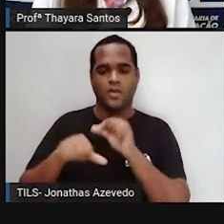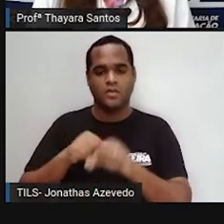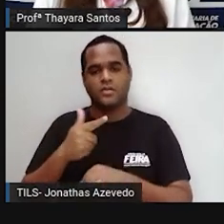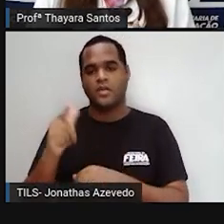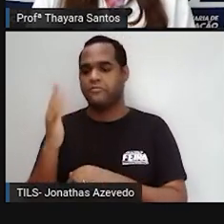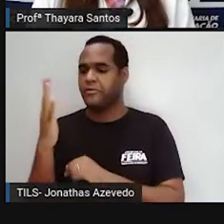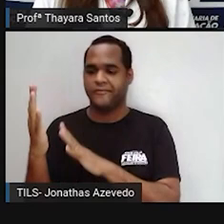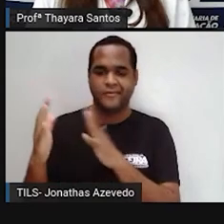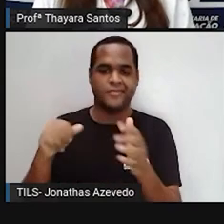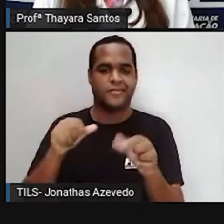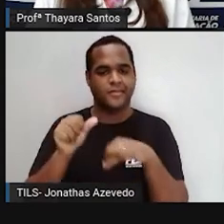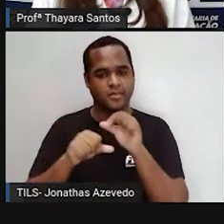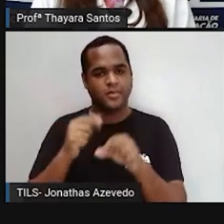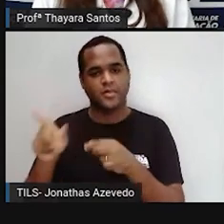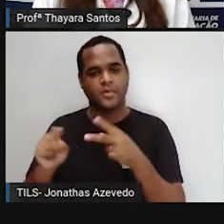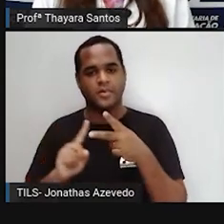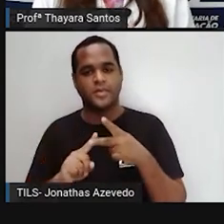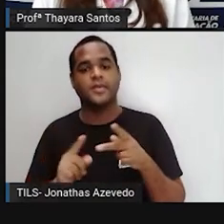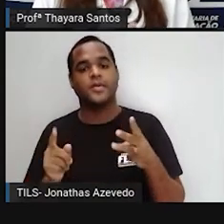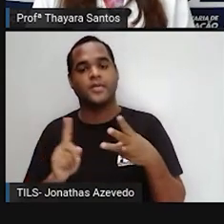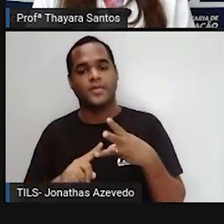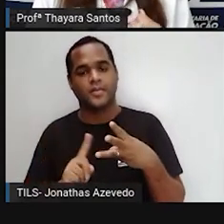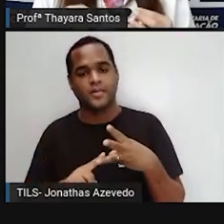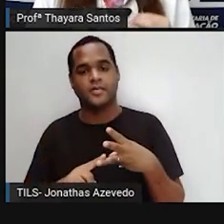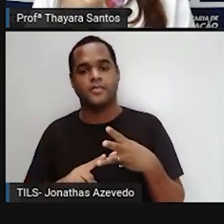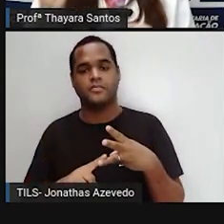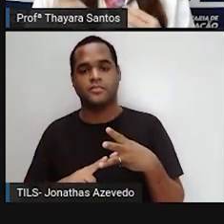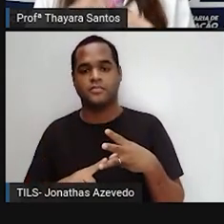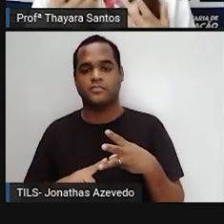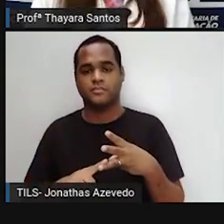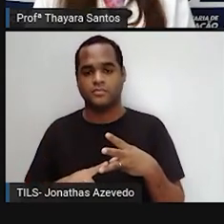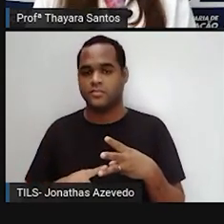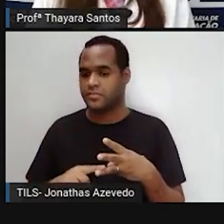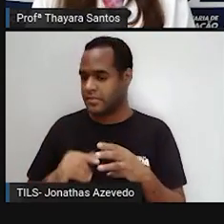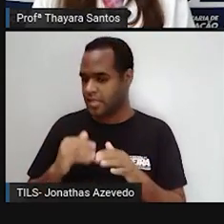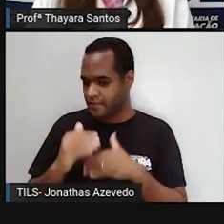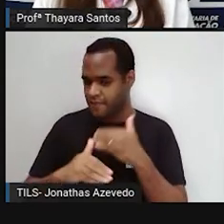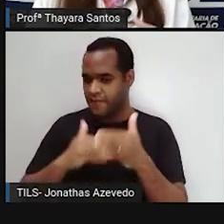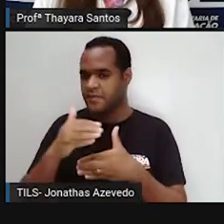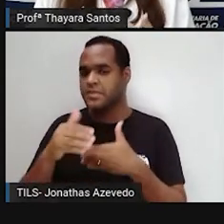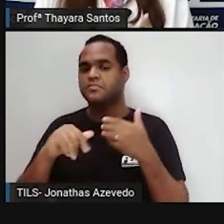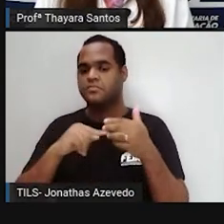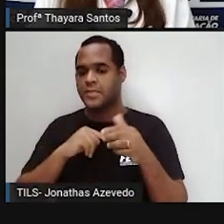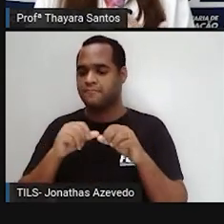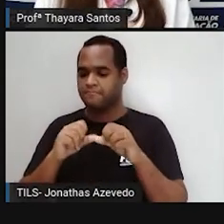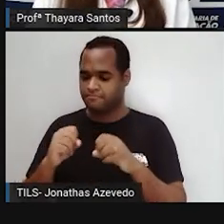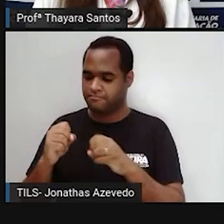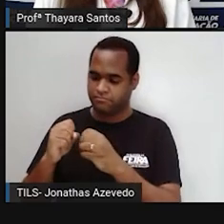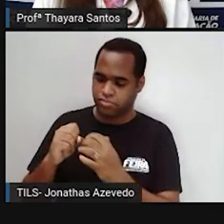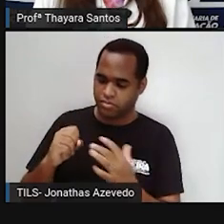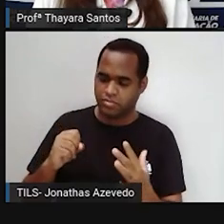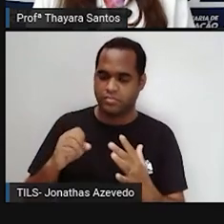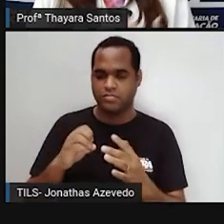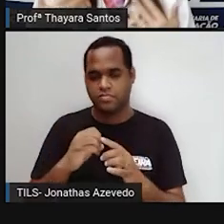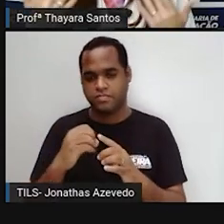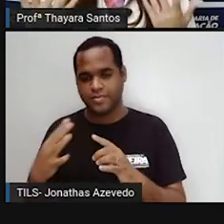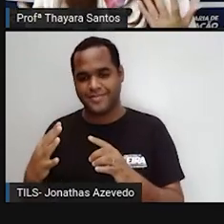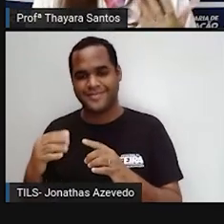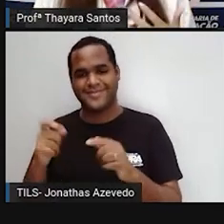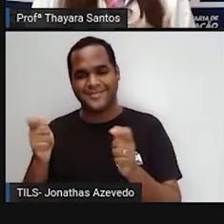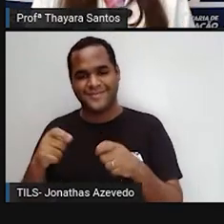ambientais e, além disso, favorece a evolução dessa espécie, né? Fazer reprodução sexuada favorece